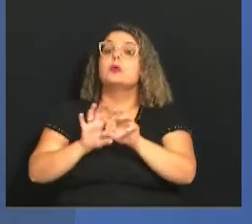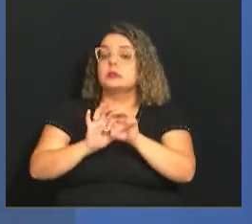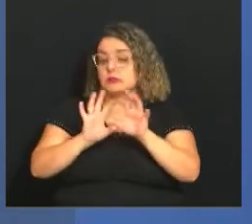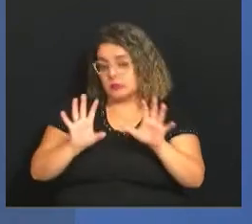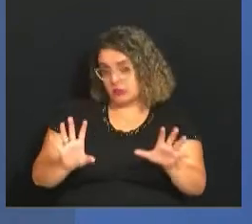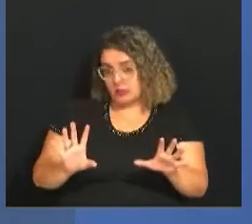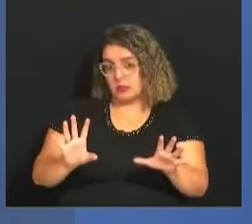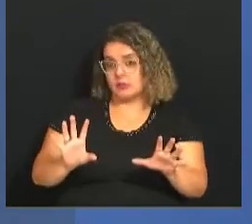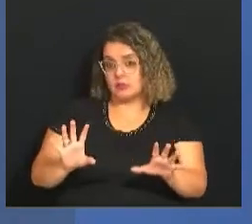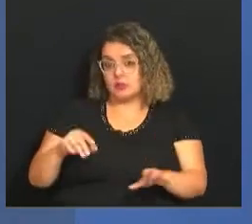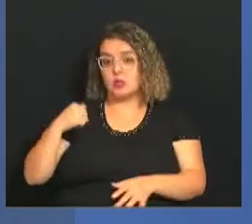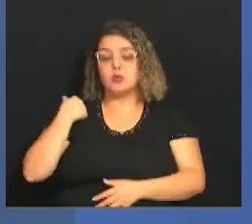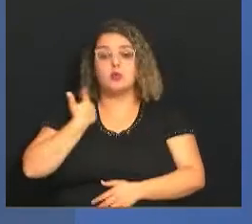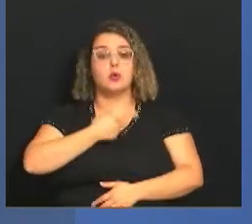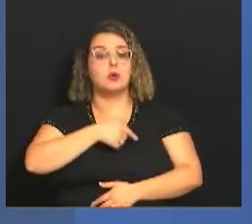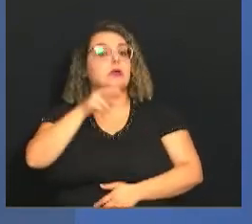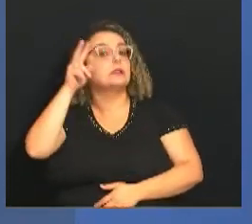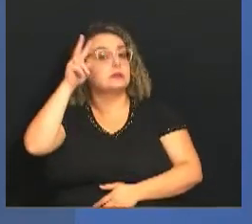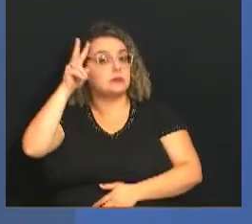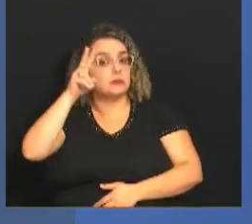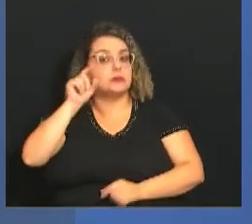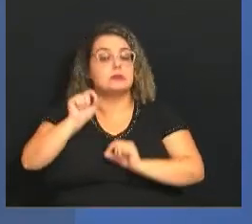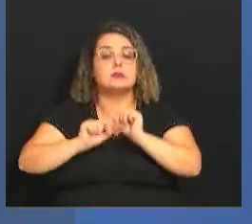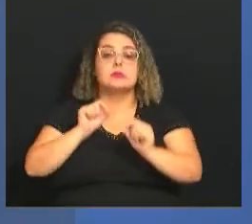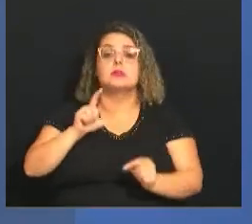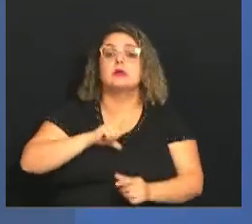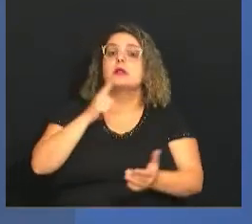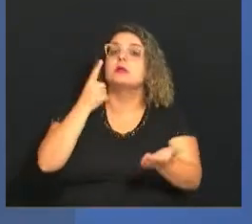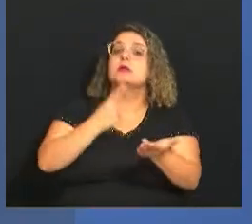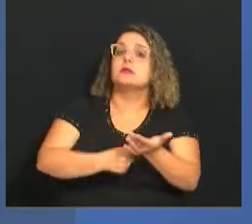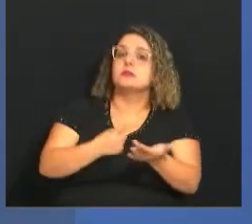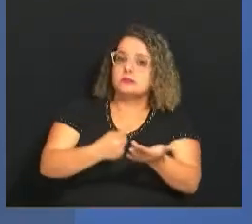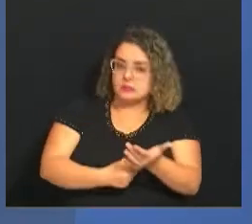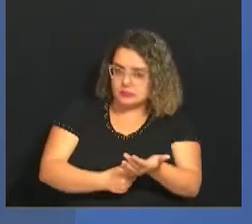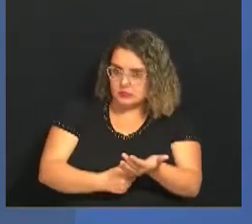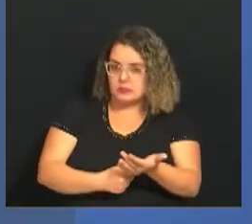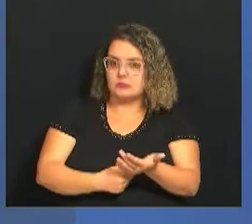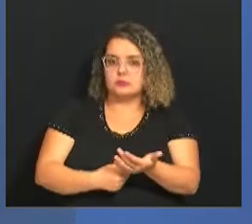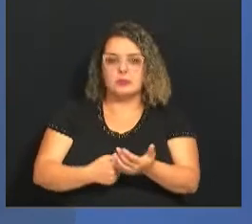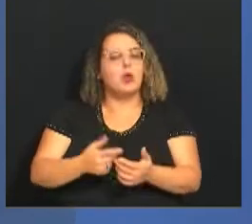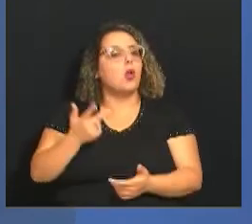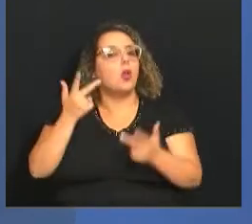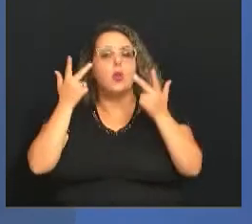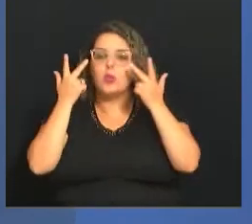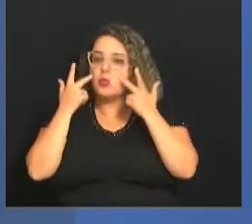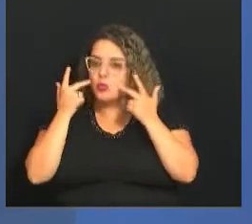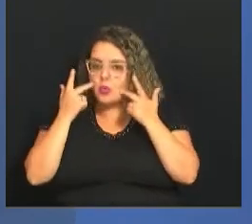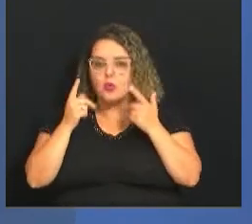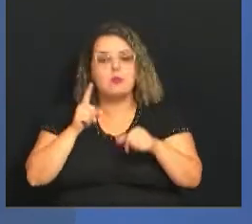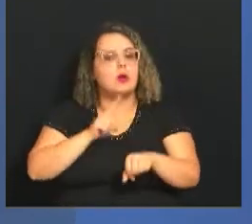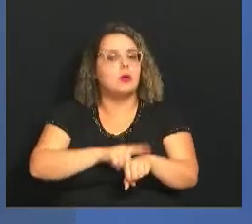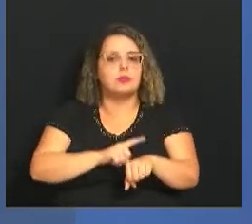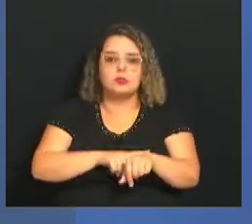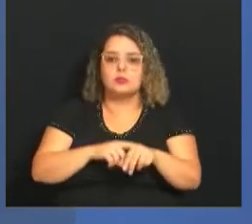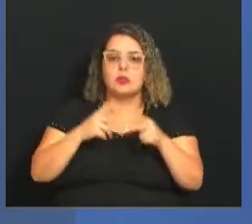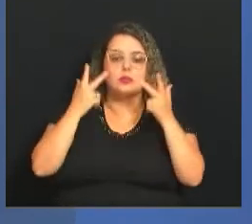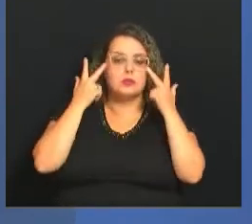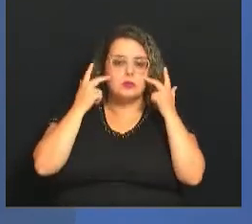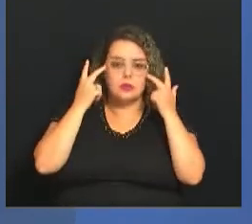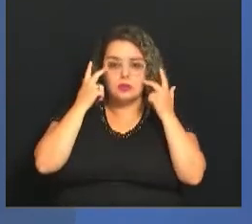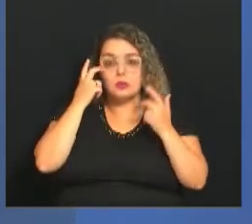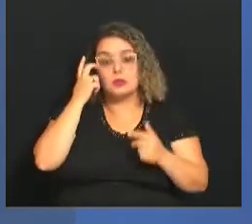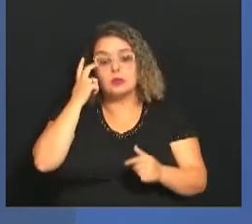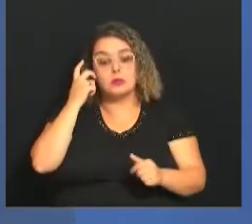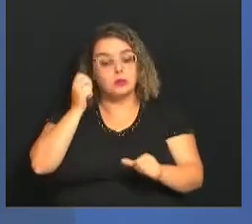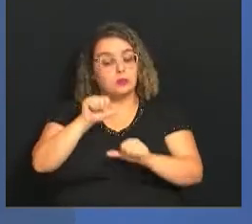A gente lembra que quem tem um agendamento, essa pessoa segue lá agendada no seu horário tranquilo, não precisa mudar